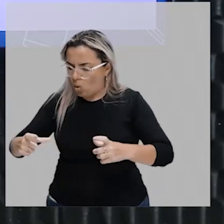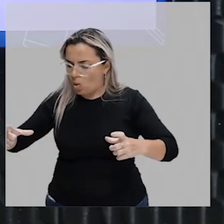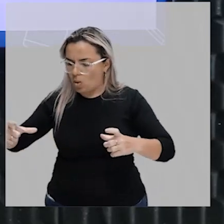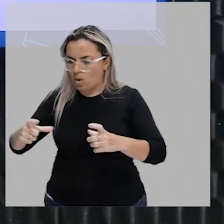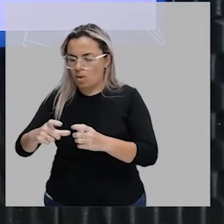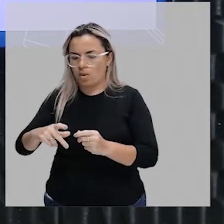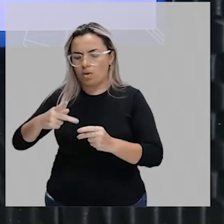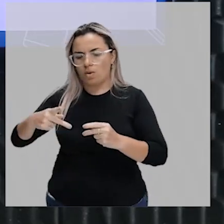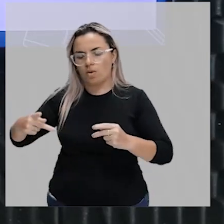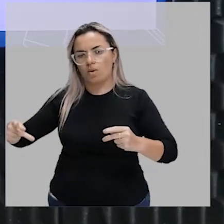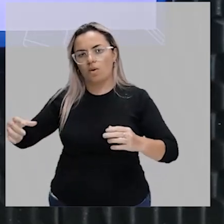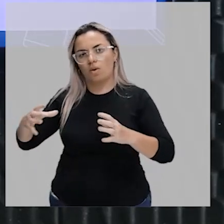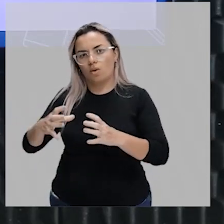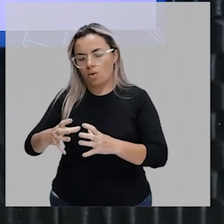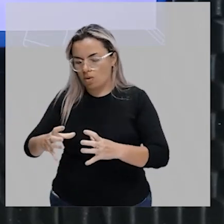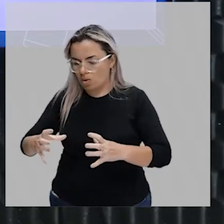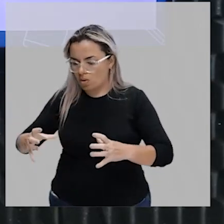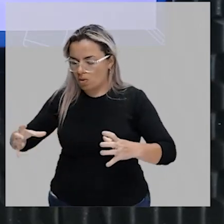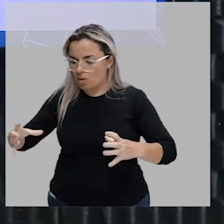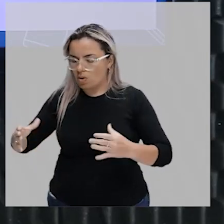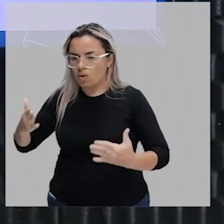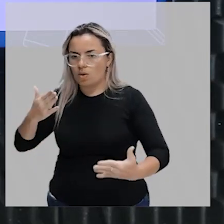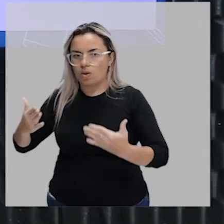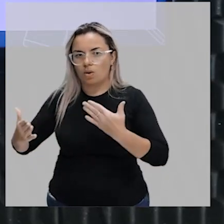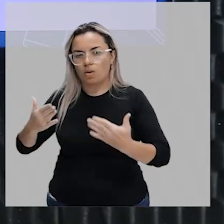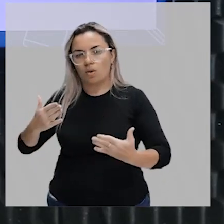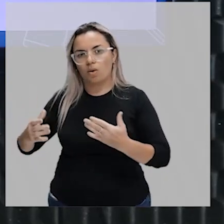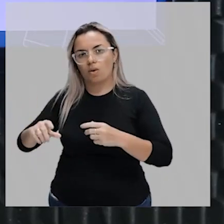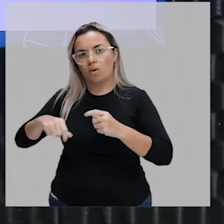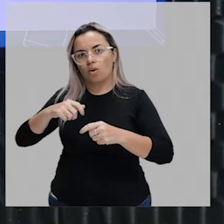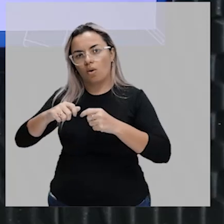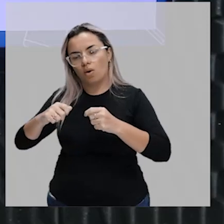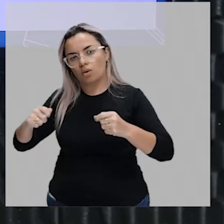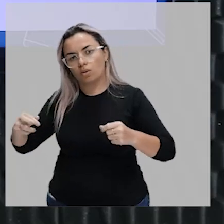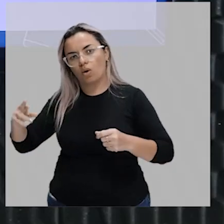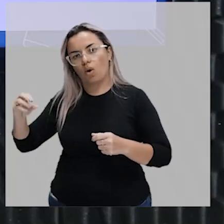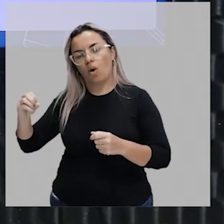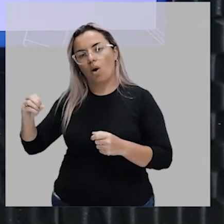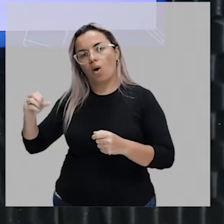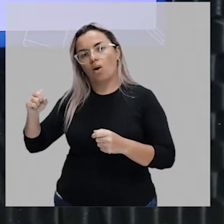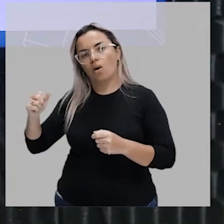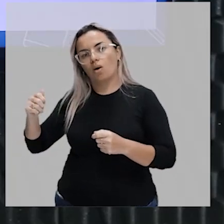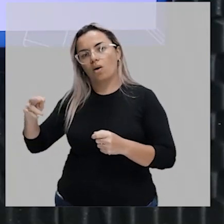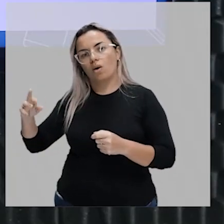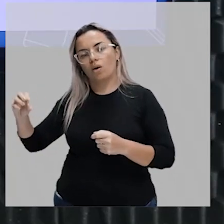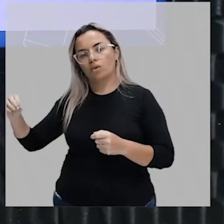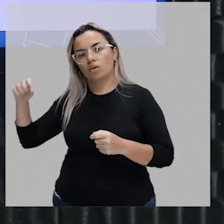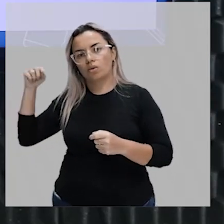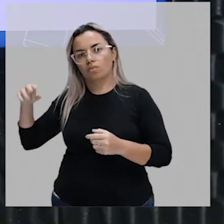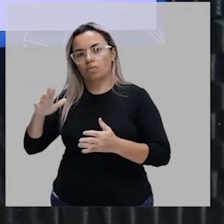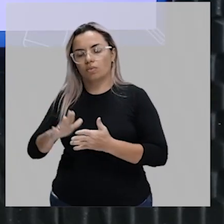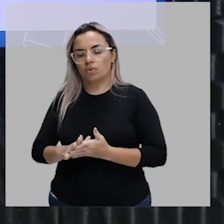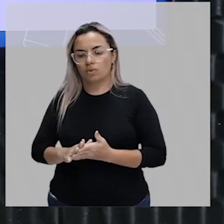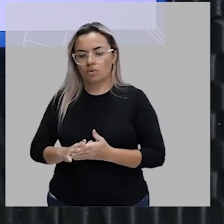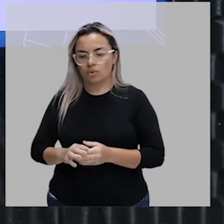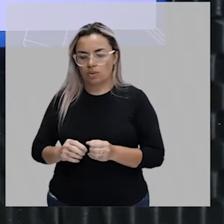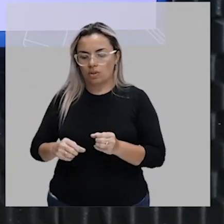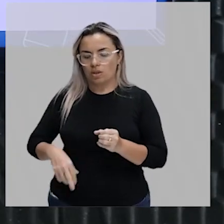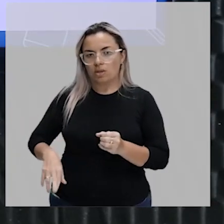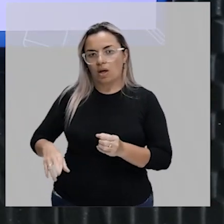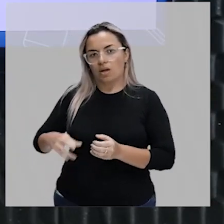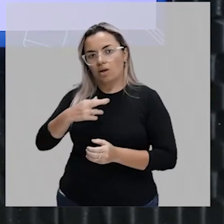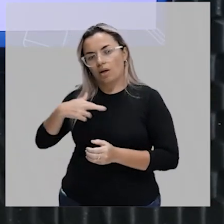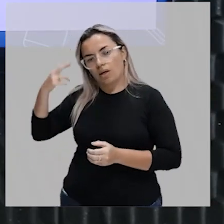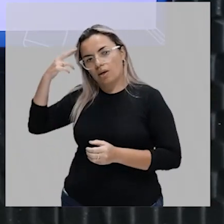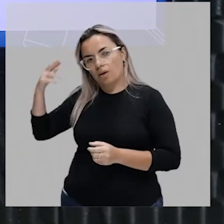uma proteína como se fosse um cordão de um rosário. Você imagina uma proteína como se fosse um cordão de um rosário. Cada bolinha